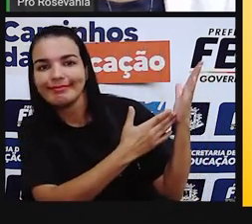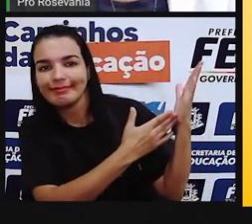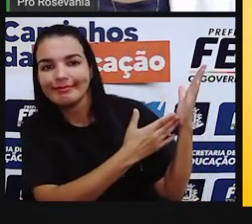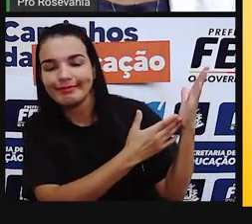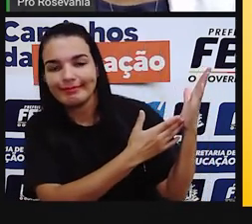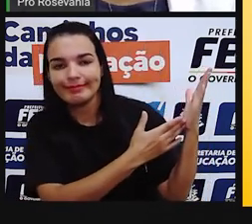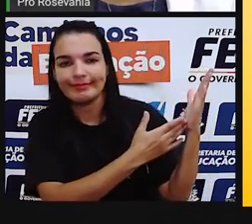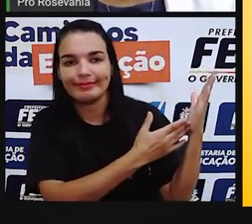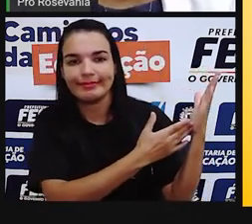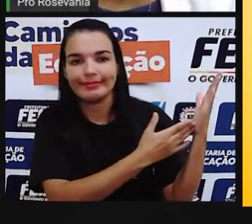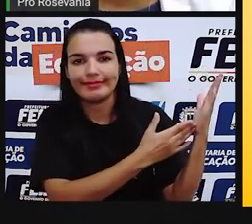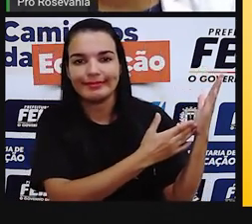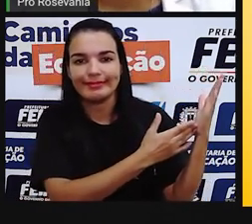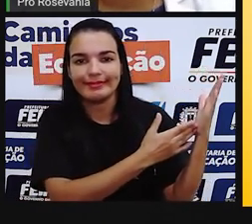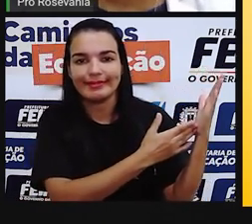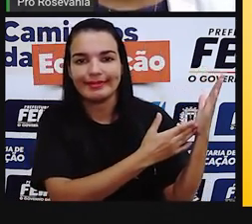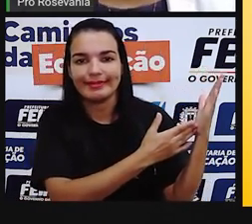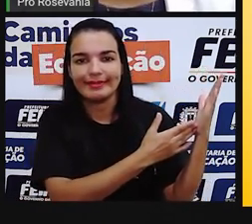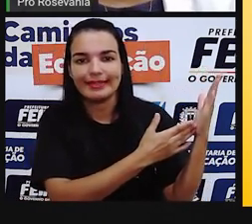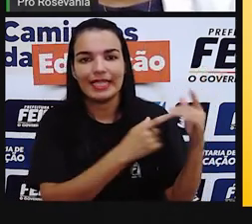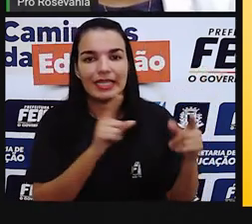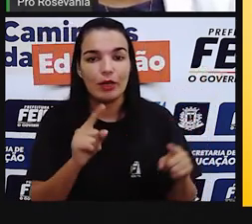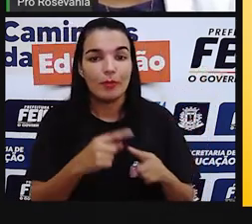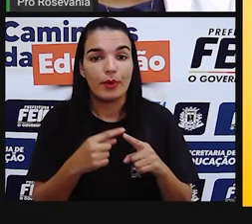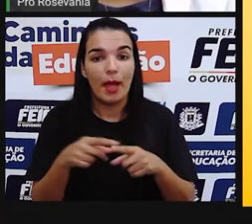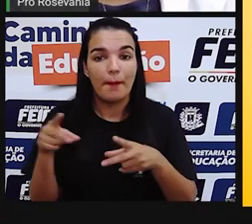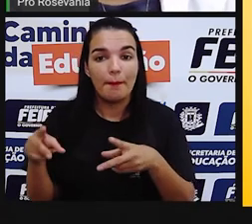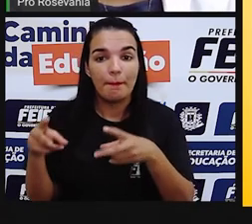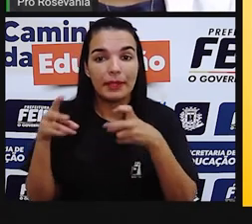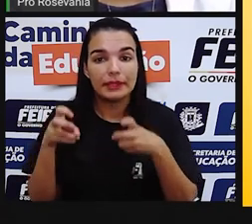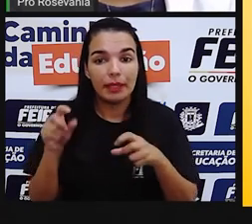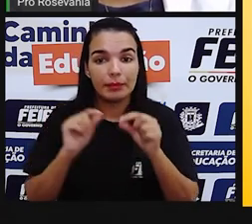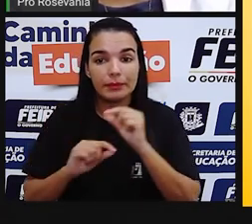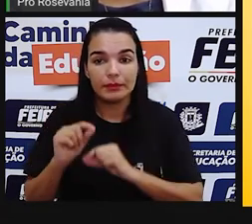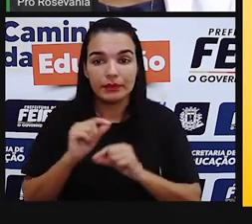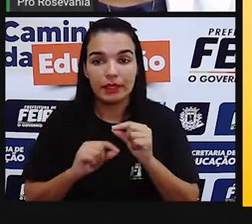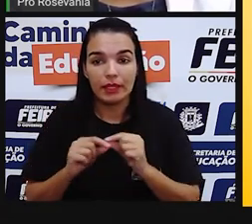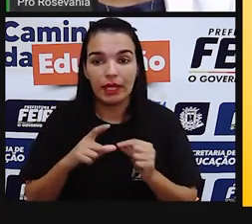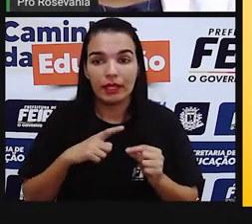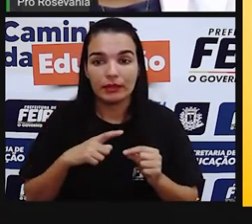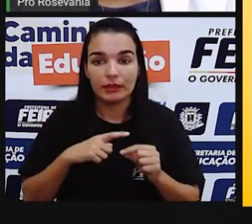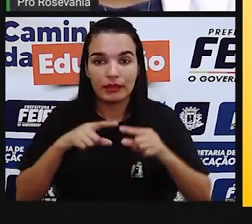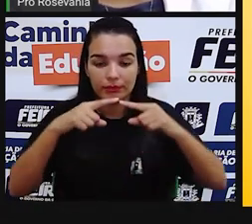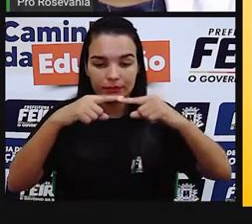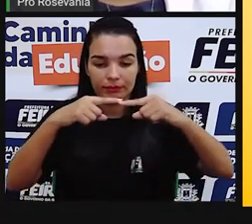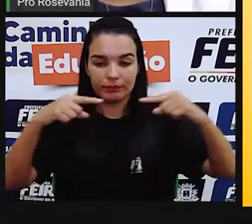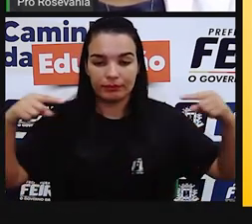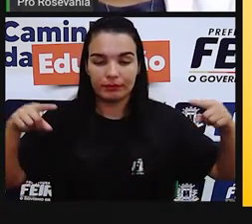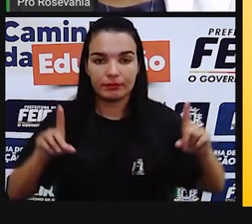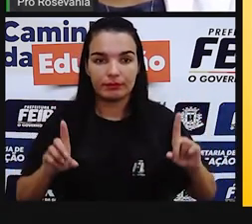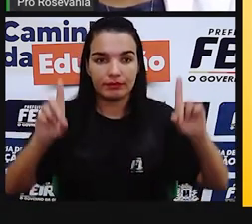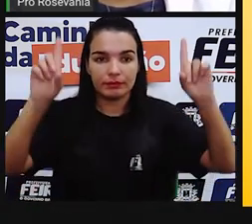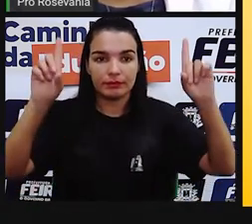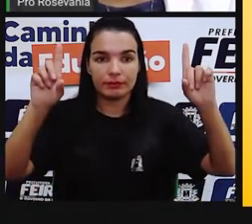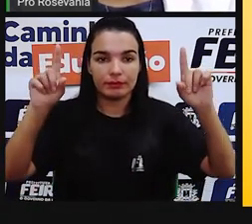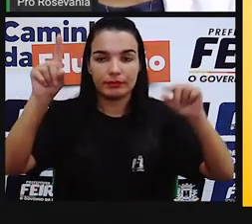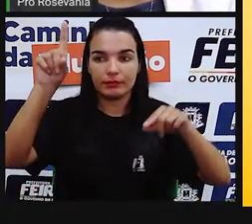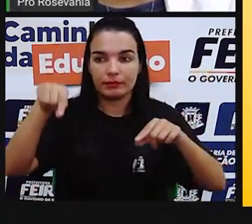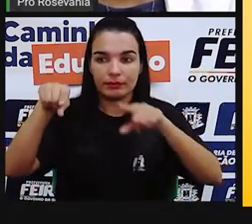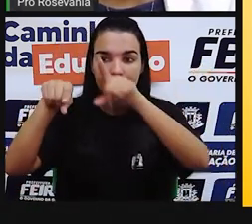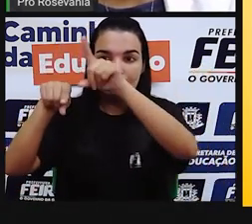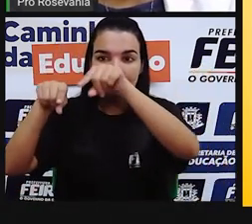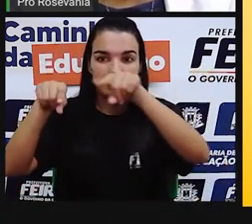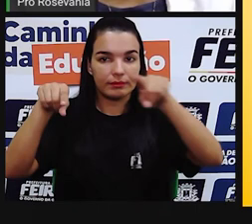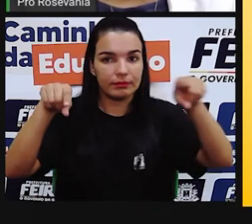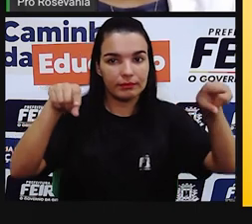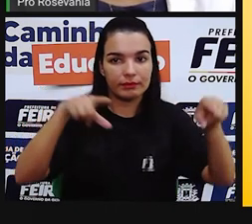inicial, aí a gente percebe, né, que quando tem esse índio, né, com, no caso, o branco com o negro, a